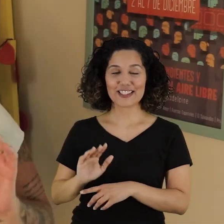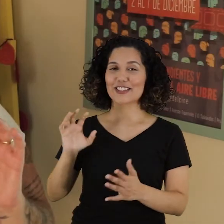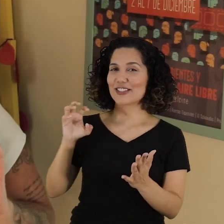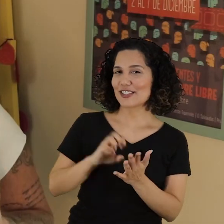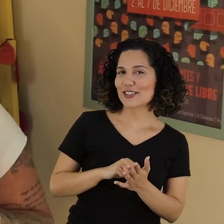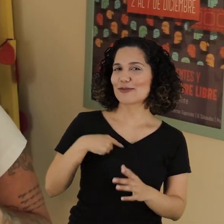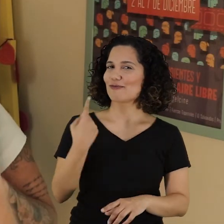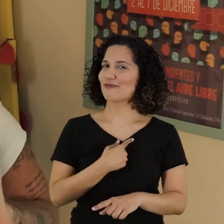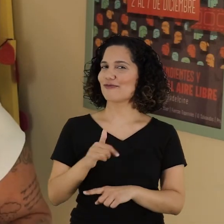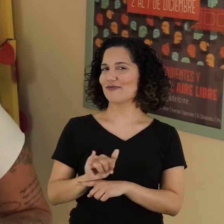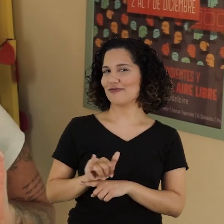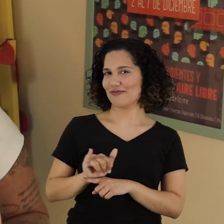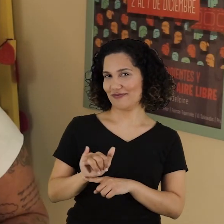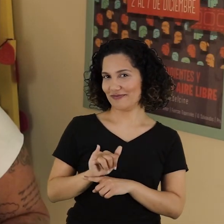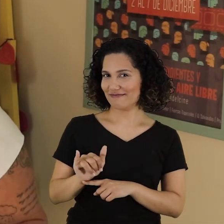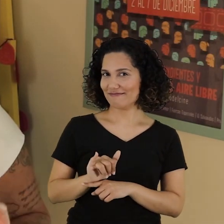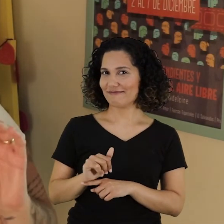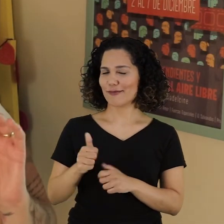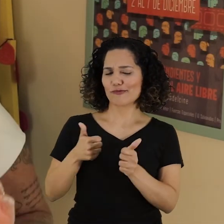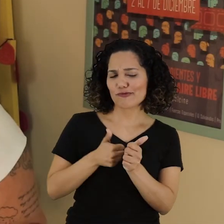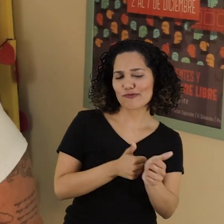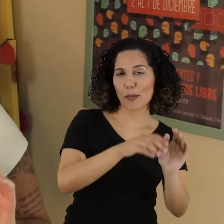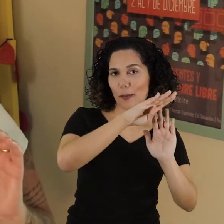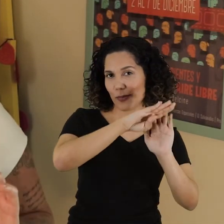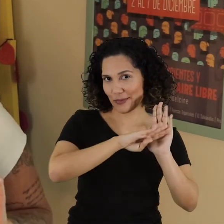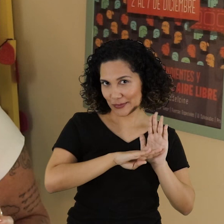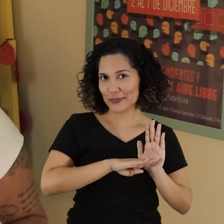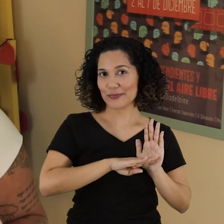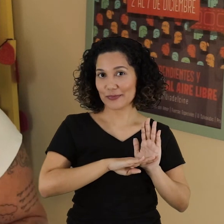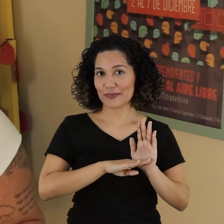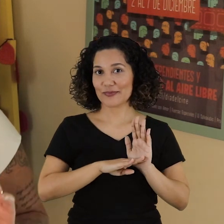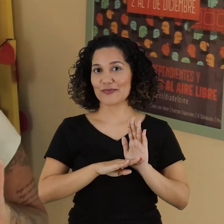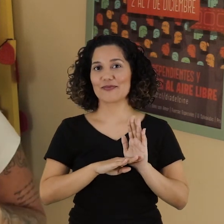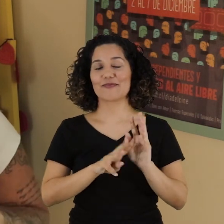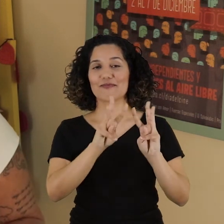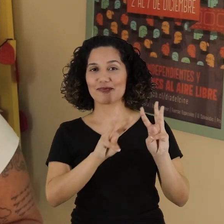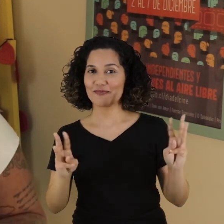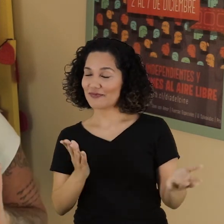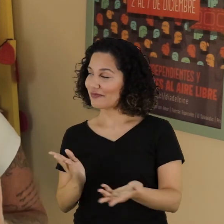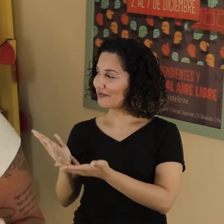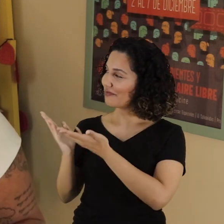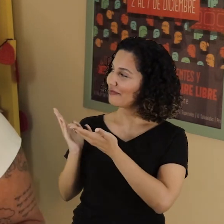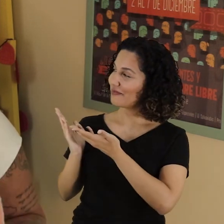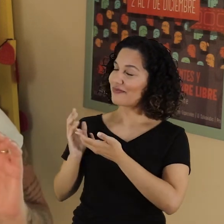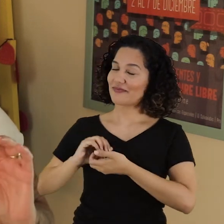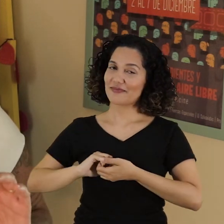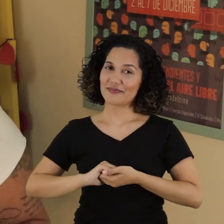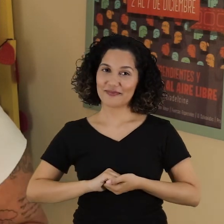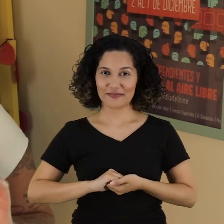vídeo? Inscreva-se no nosso canal e acompanhe a programação pelo